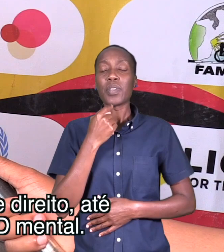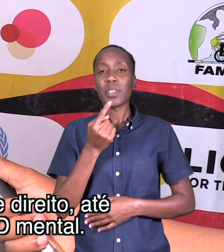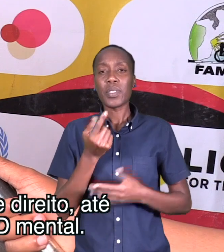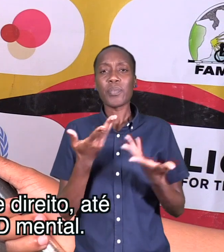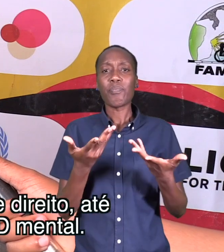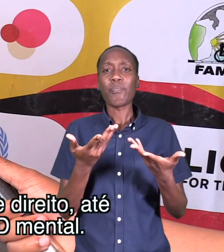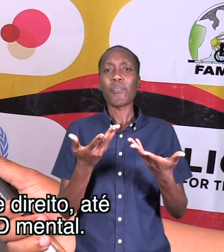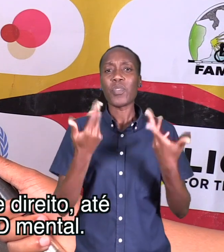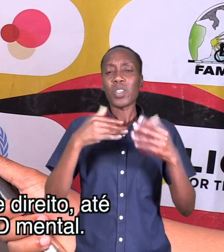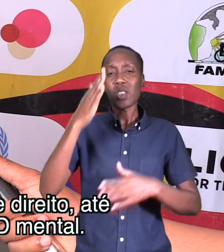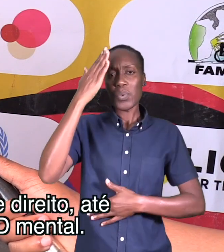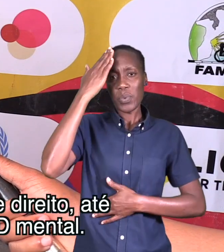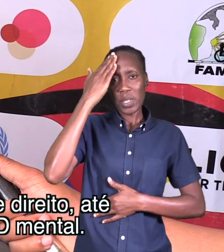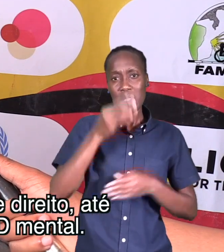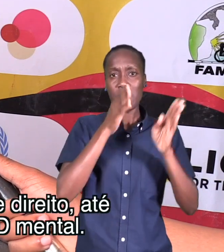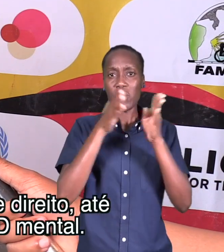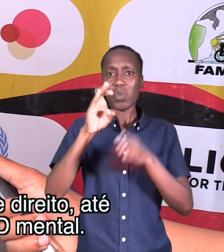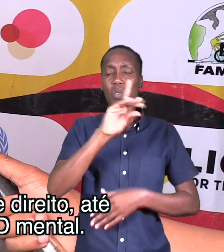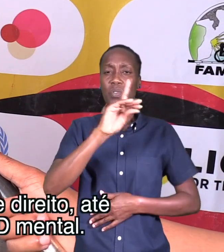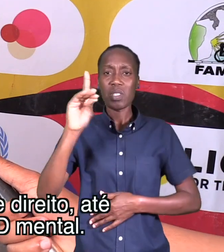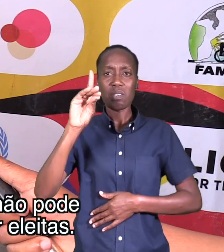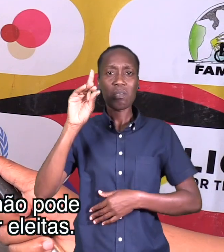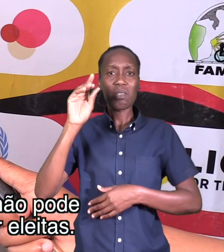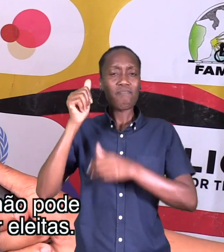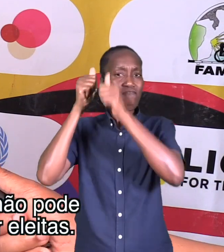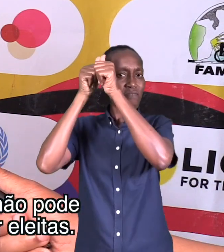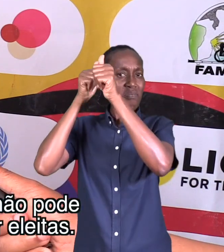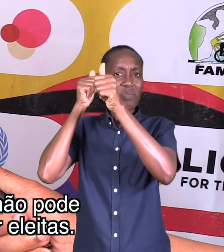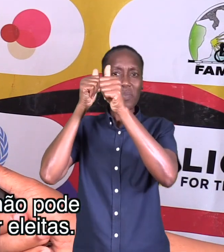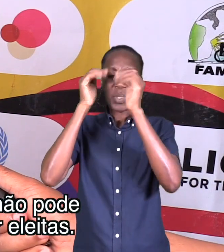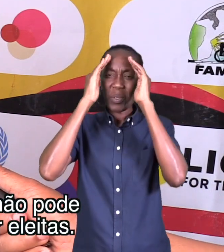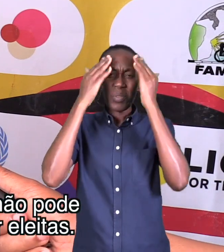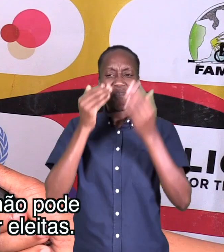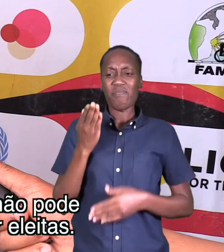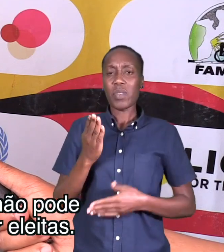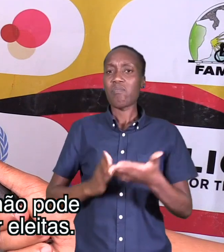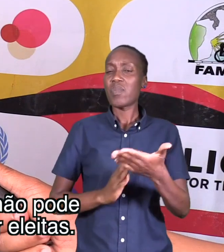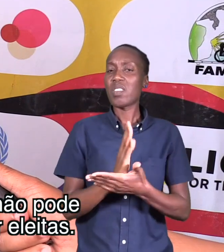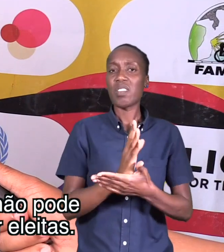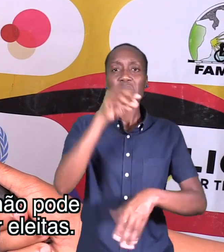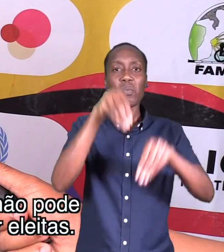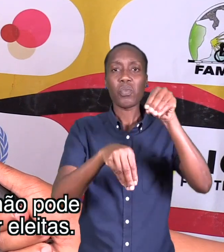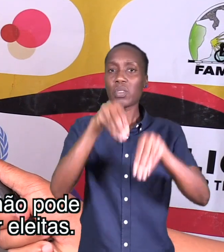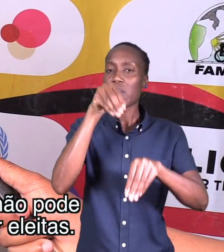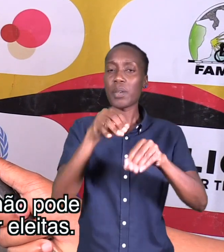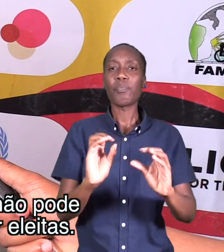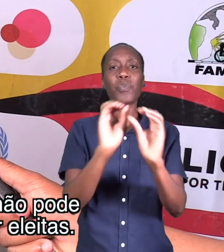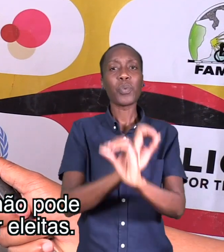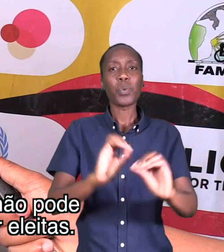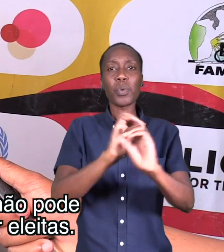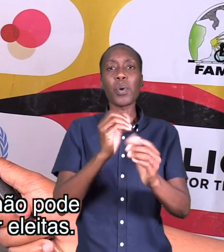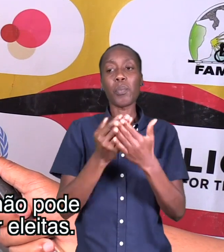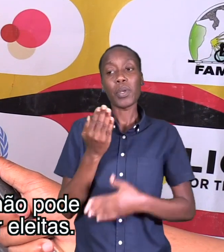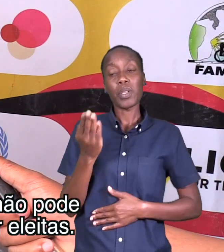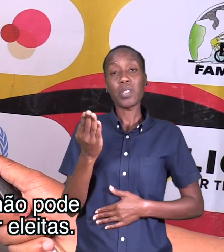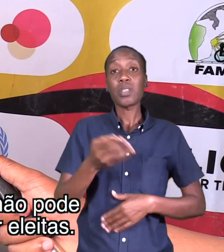como sendo pessoas com deficiência mental. Não têm o direito a votar e se não podem votar, também